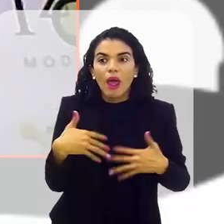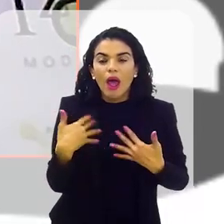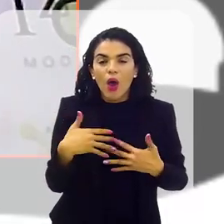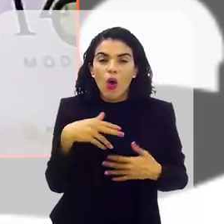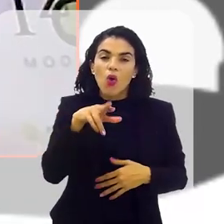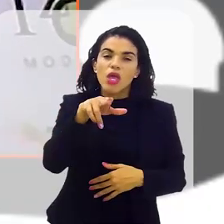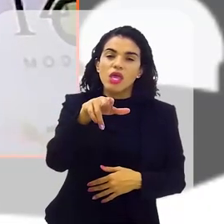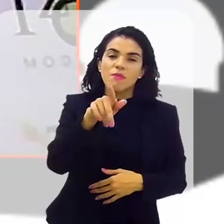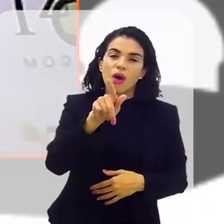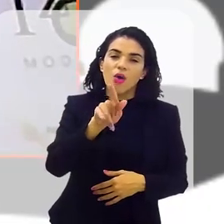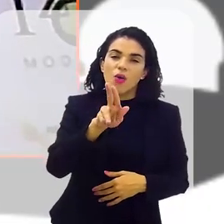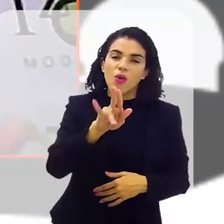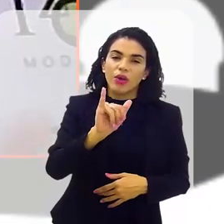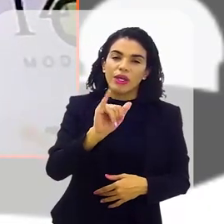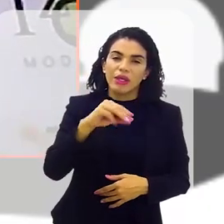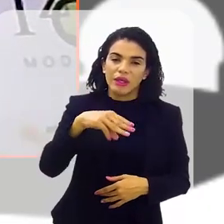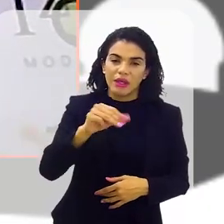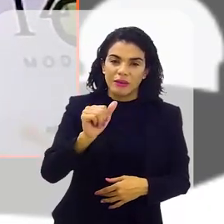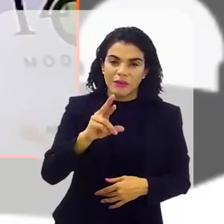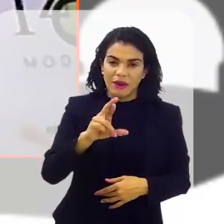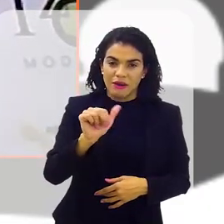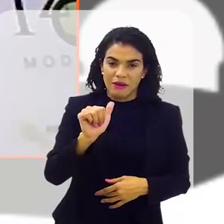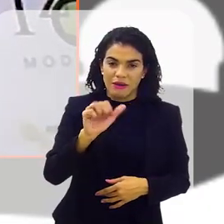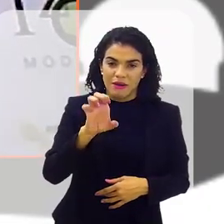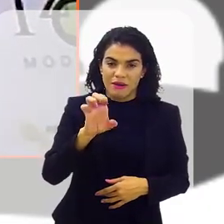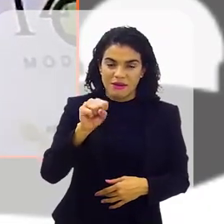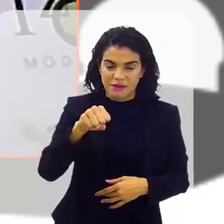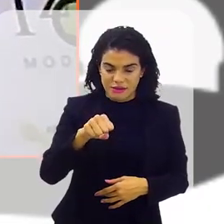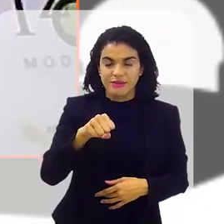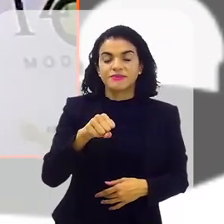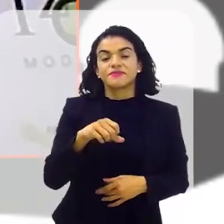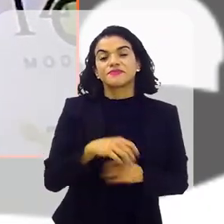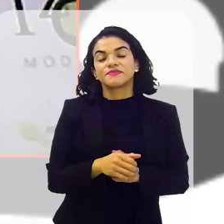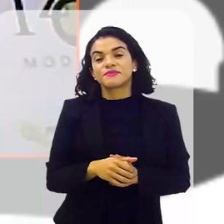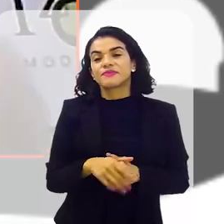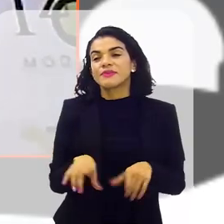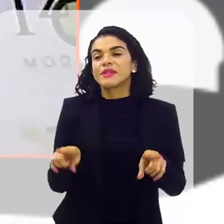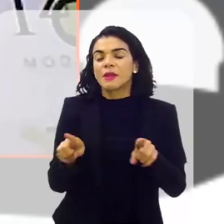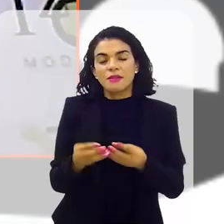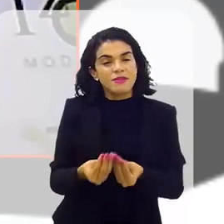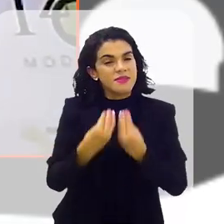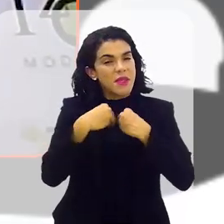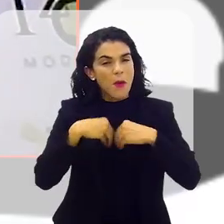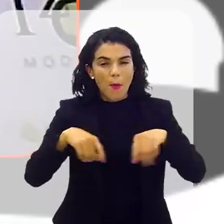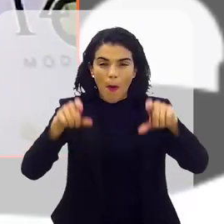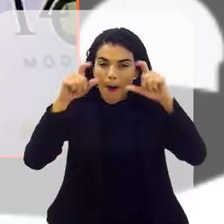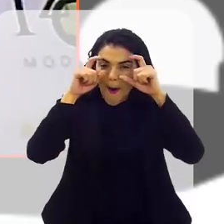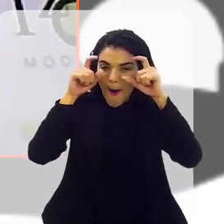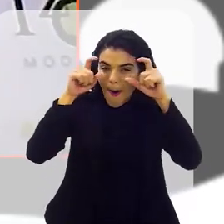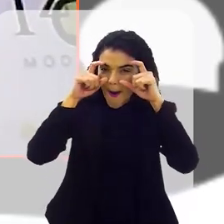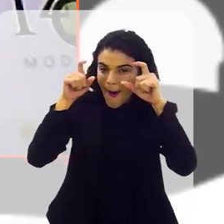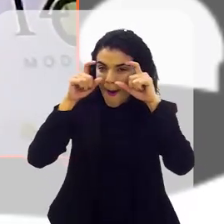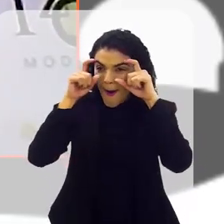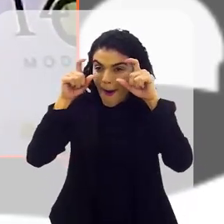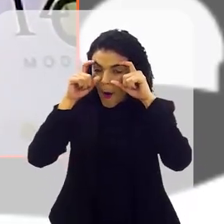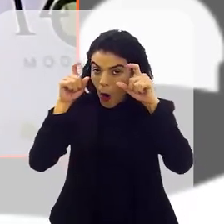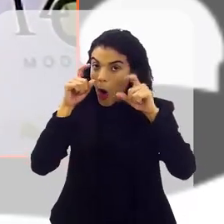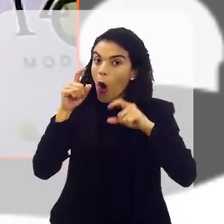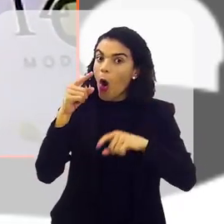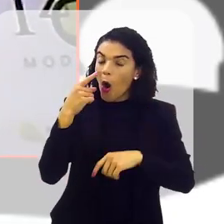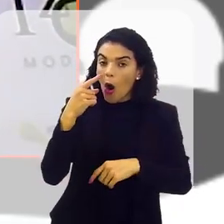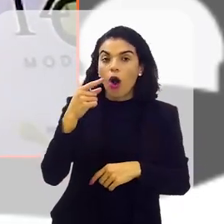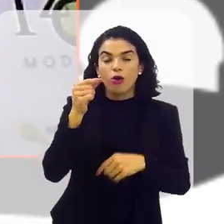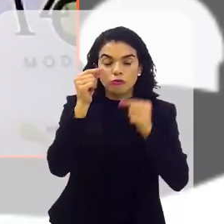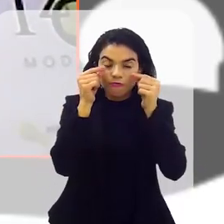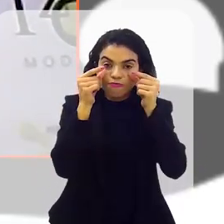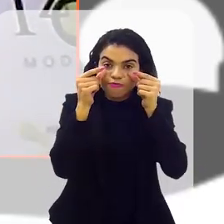os irmãos Guimarães lá da da Ótica Niterói Prime que também nos deram óculos inclusive óculos